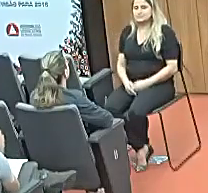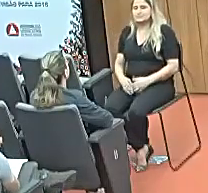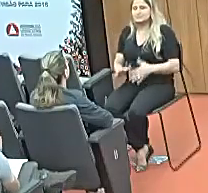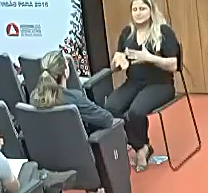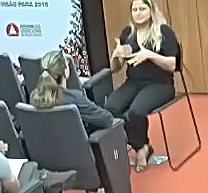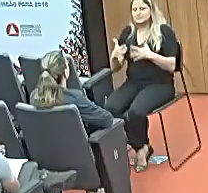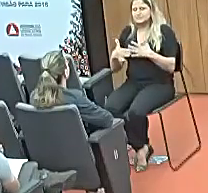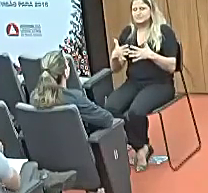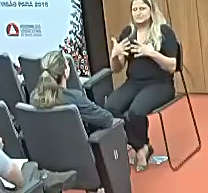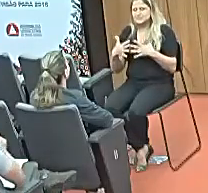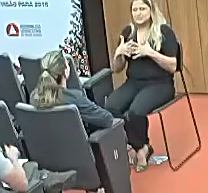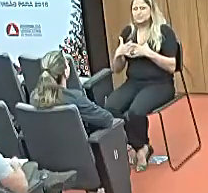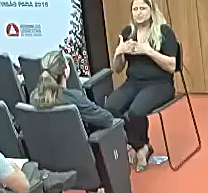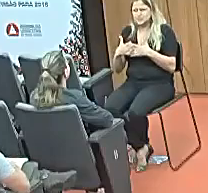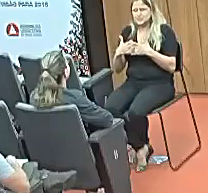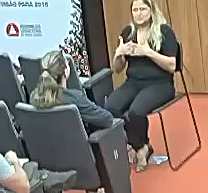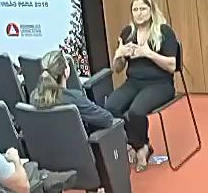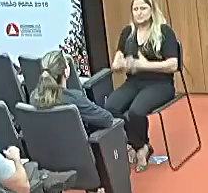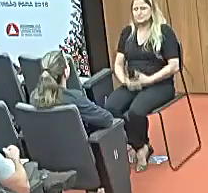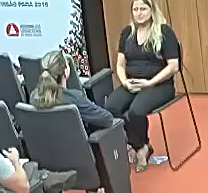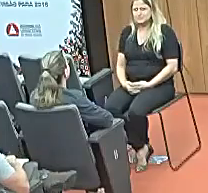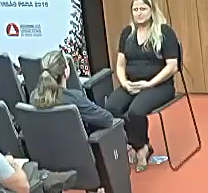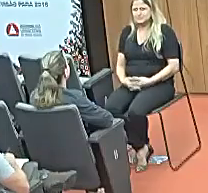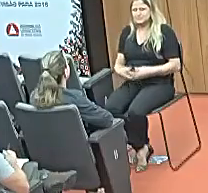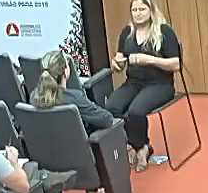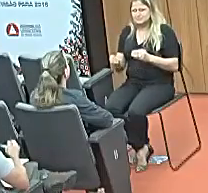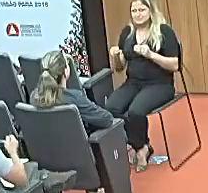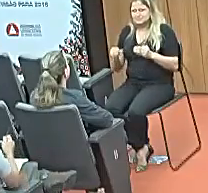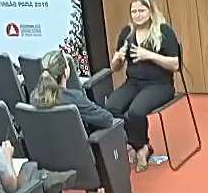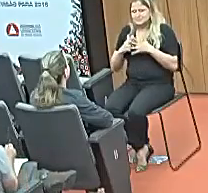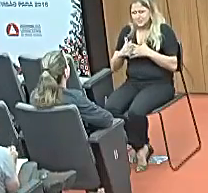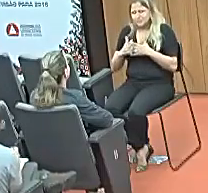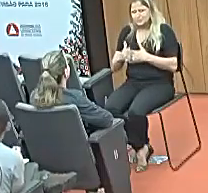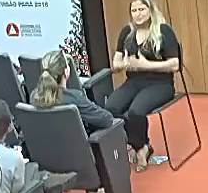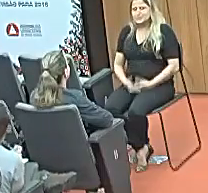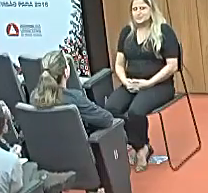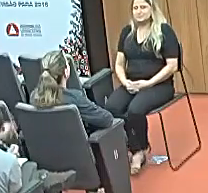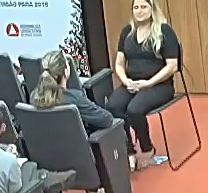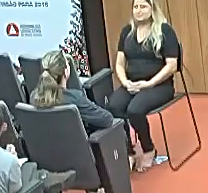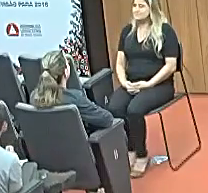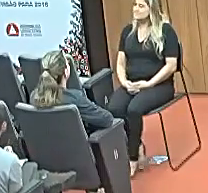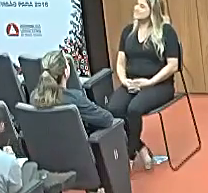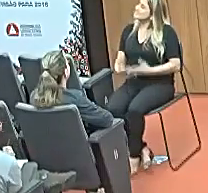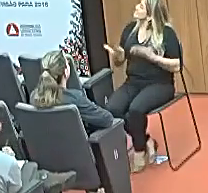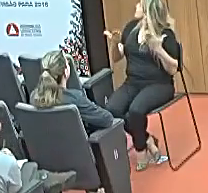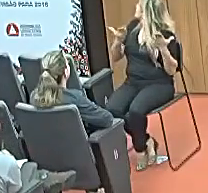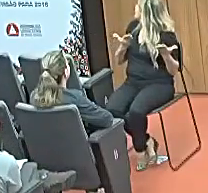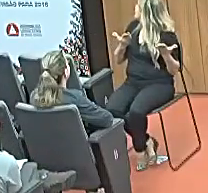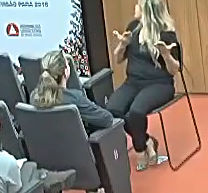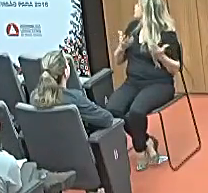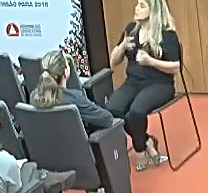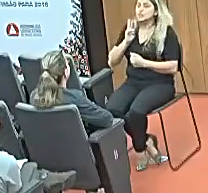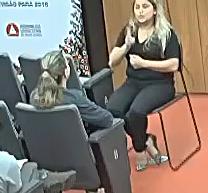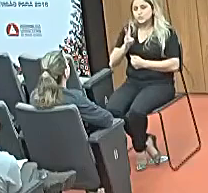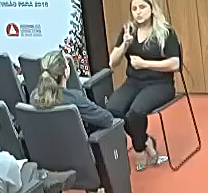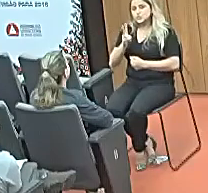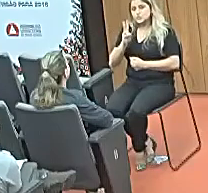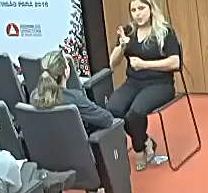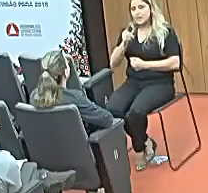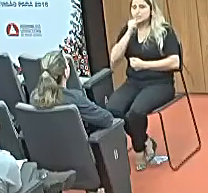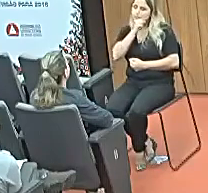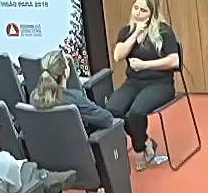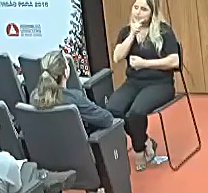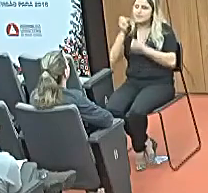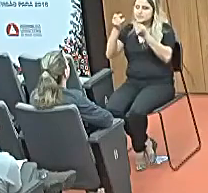é primeiramente batalha todos cumprimento à mesa em nome do deputado gilvan freire é complementar na fase do as